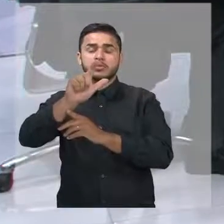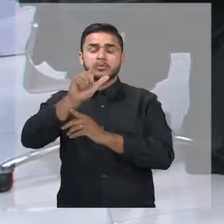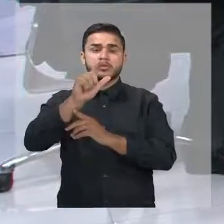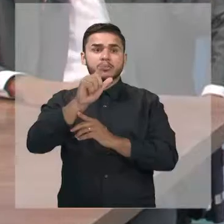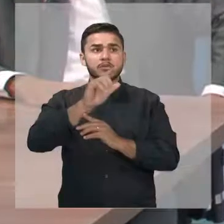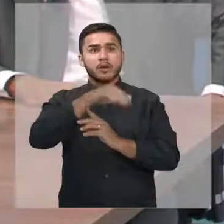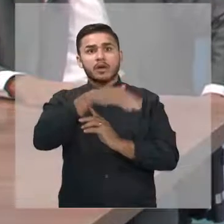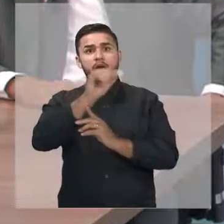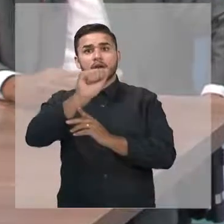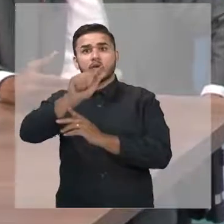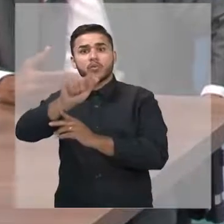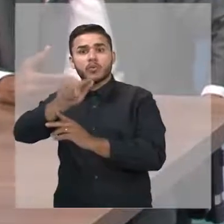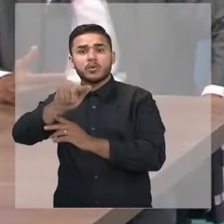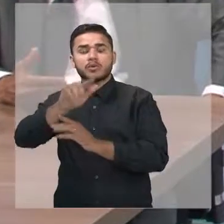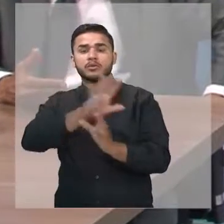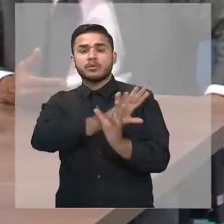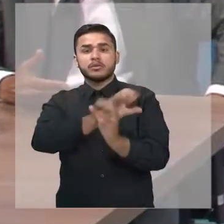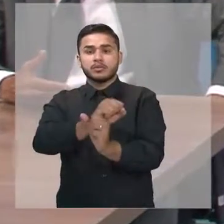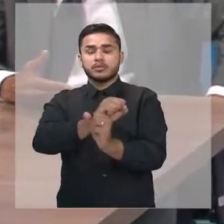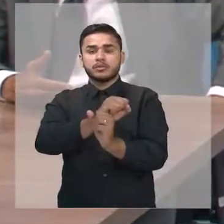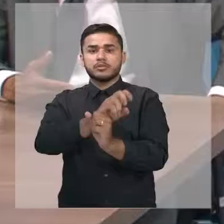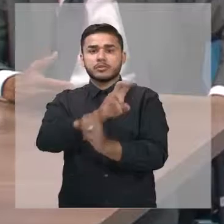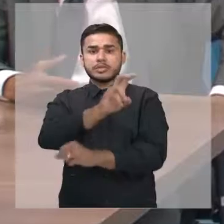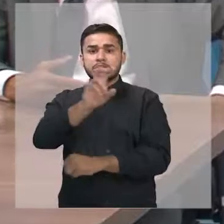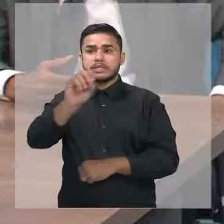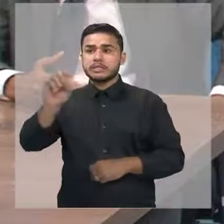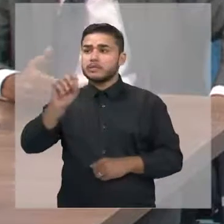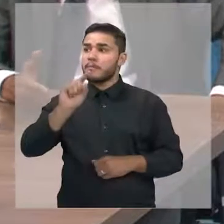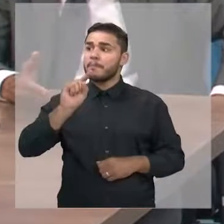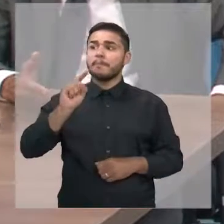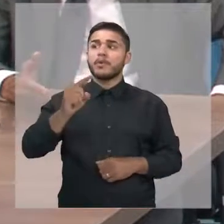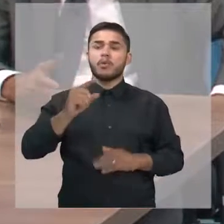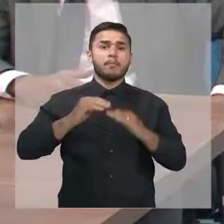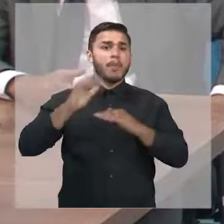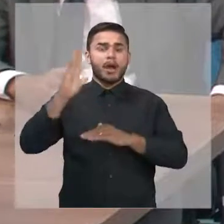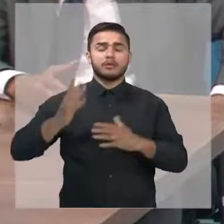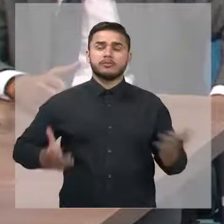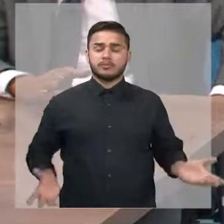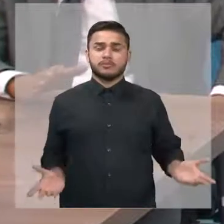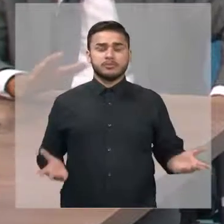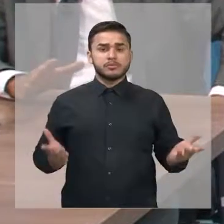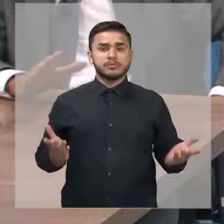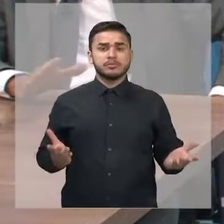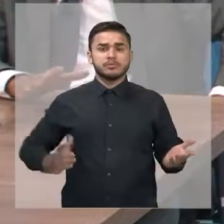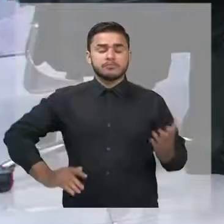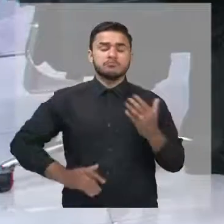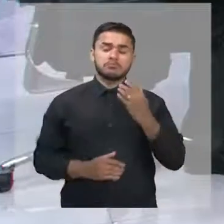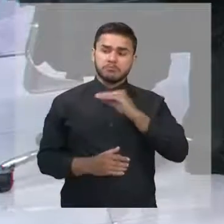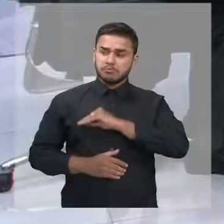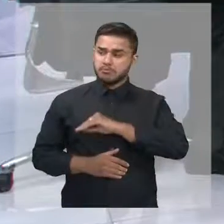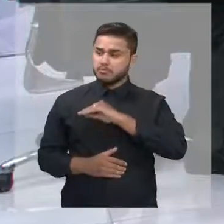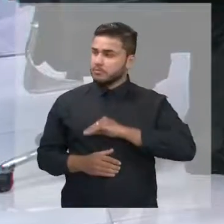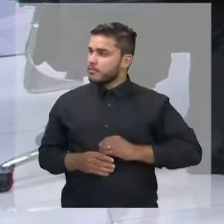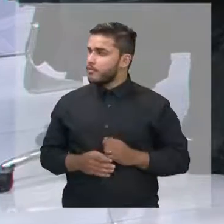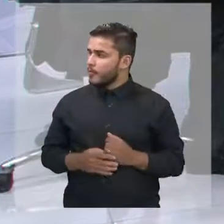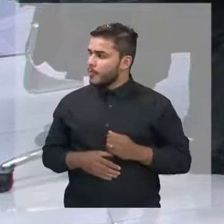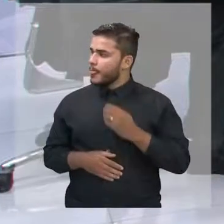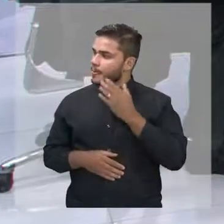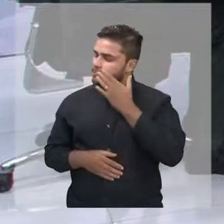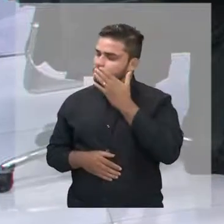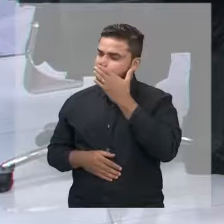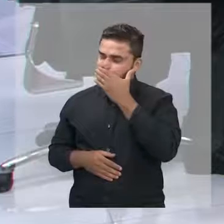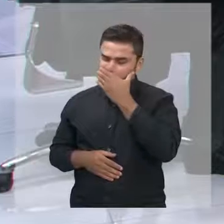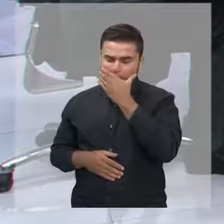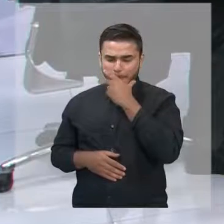pensando, será que esse moço queria apenas notoriedade e entrar para a história? Porque certamente ele entrou para a história, né? Isso me